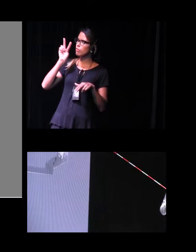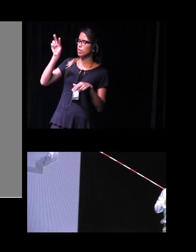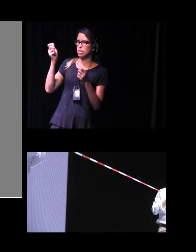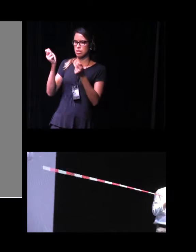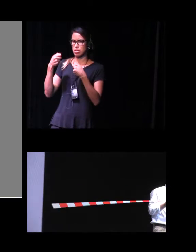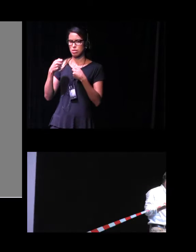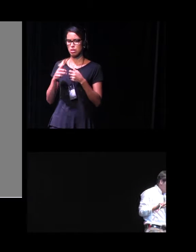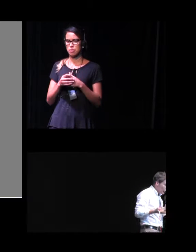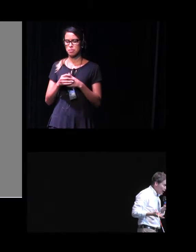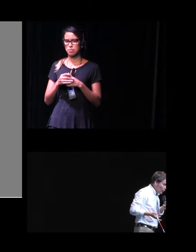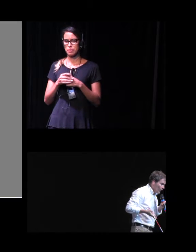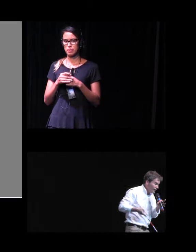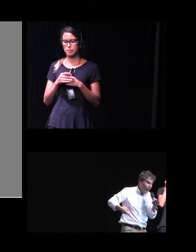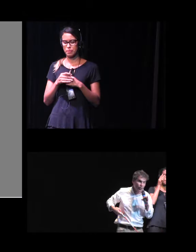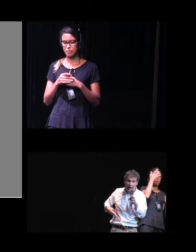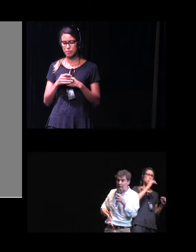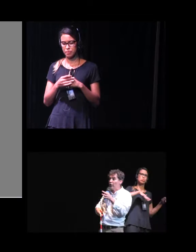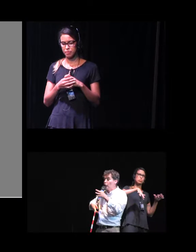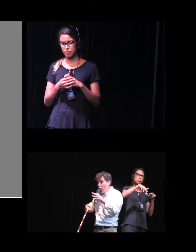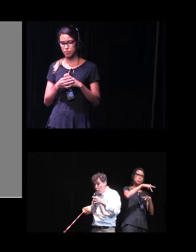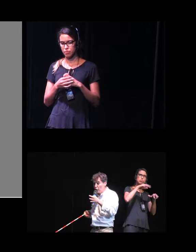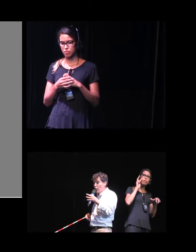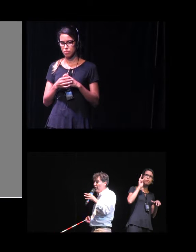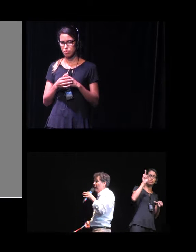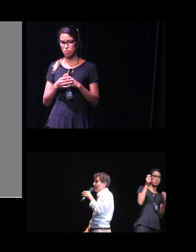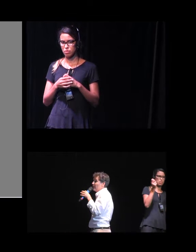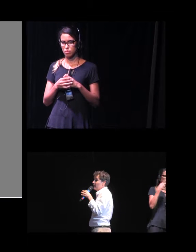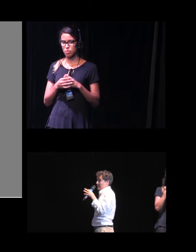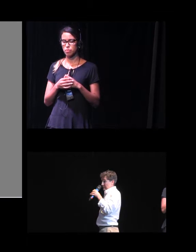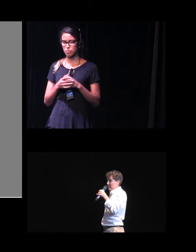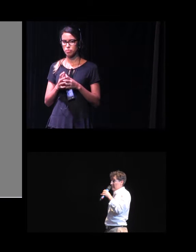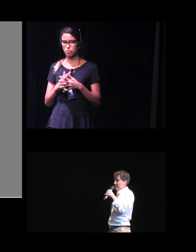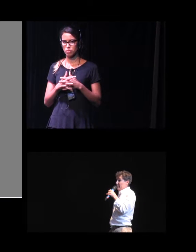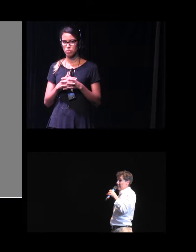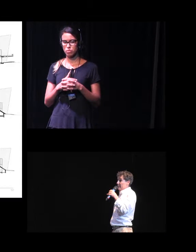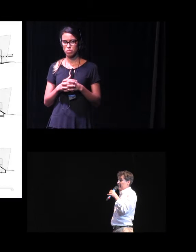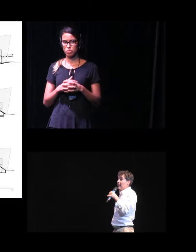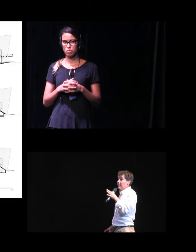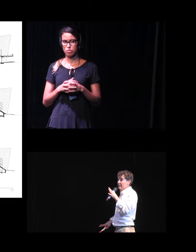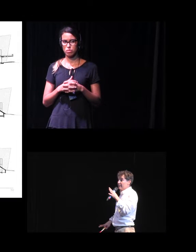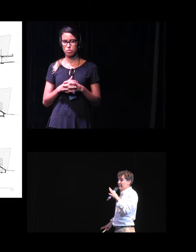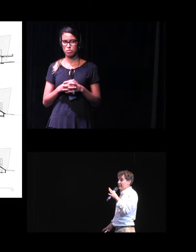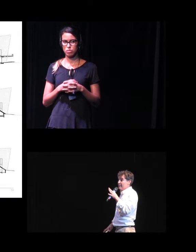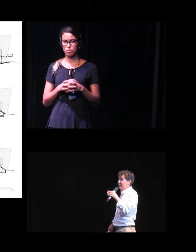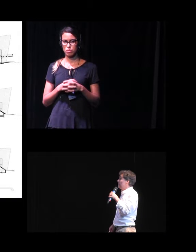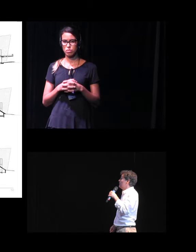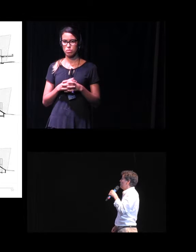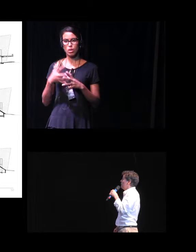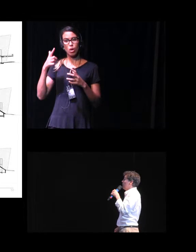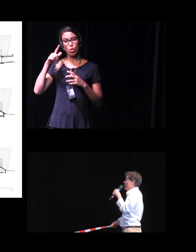laboratório, e que pudesse ser fragmentado para usar as 24 horas, todos os dias do ano.